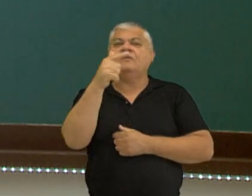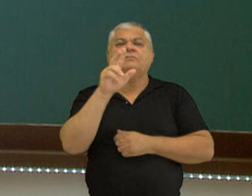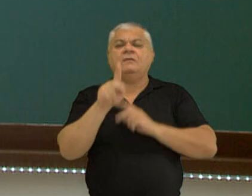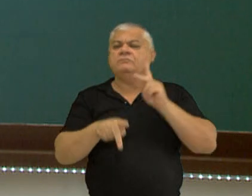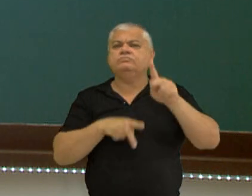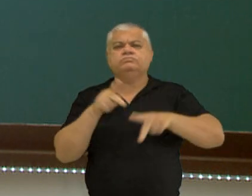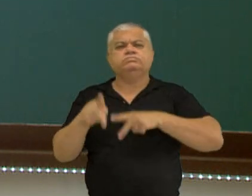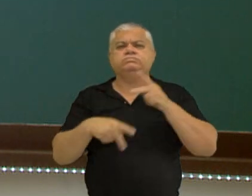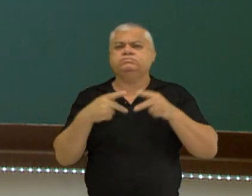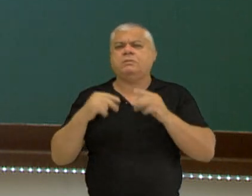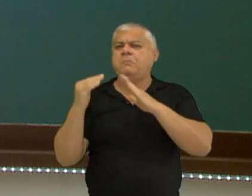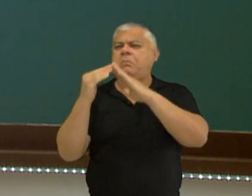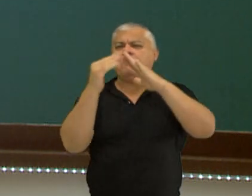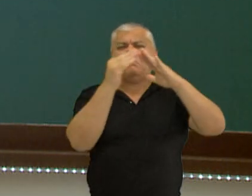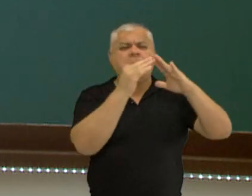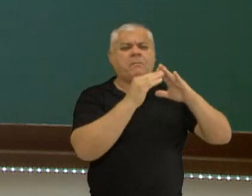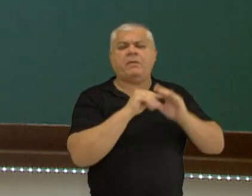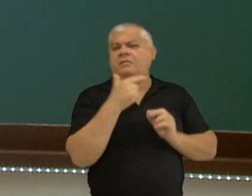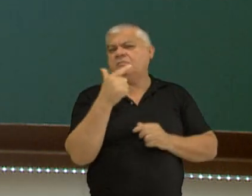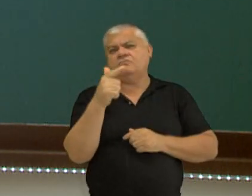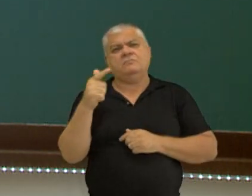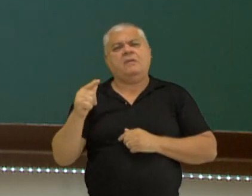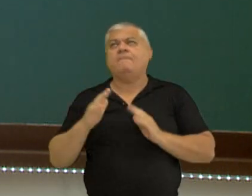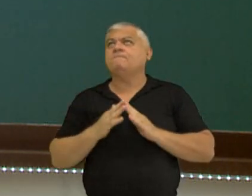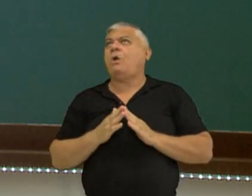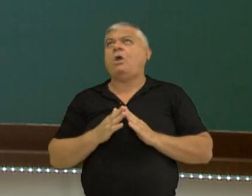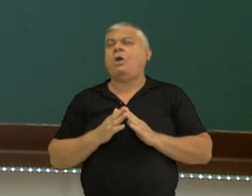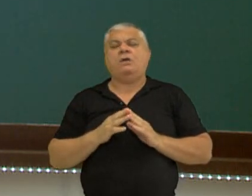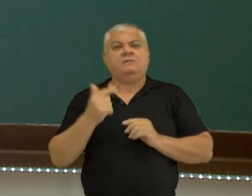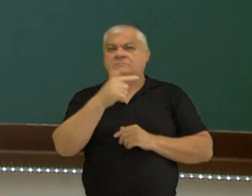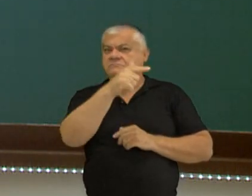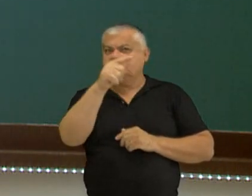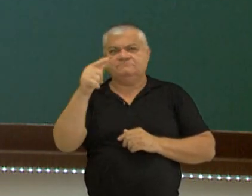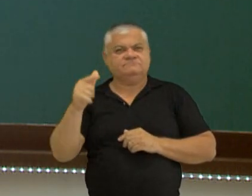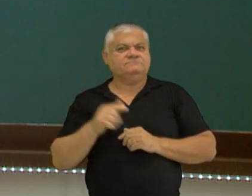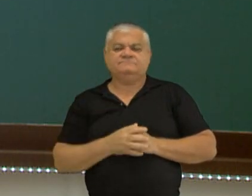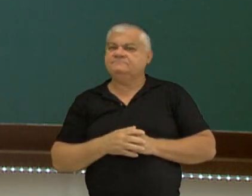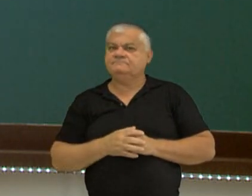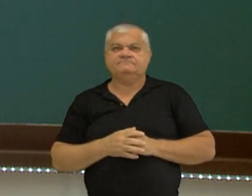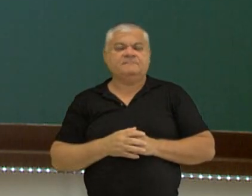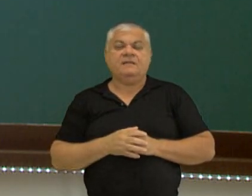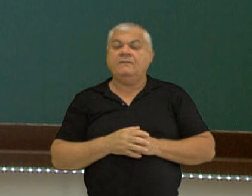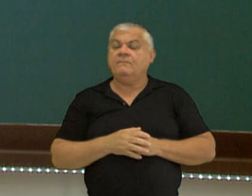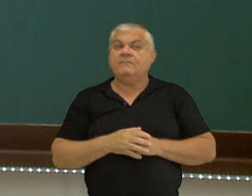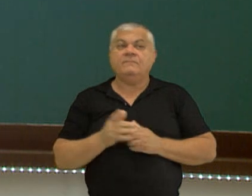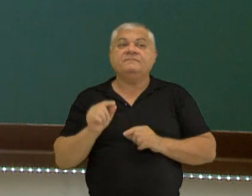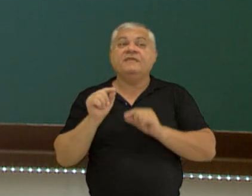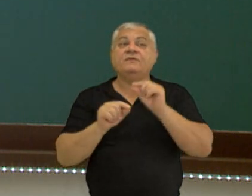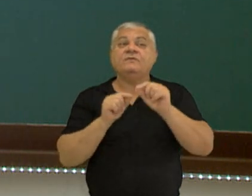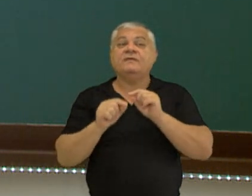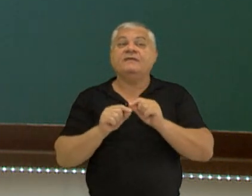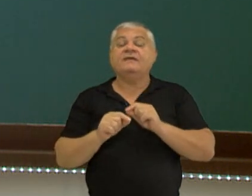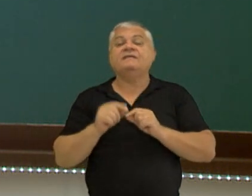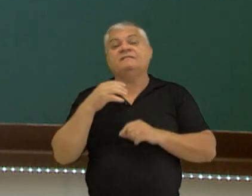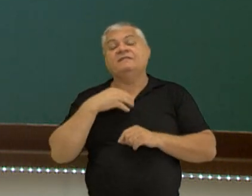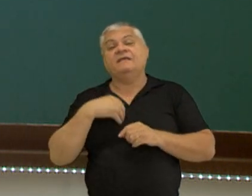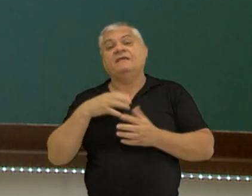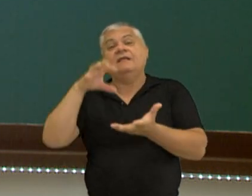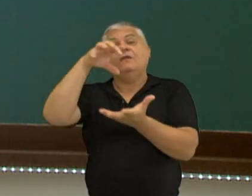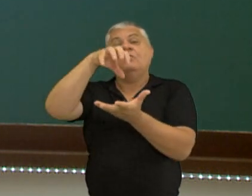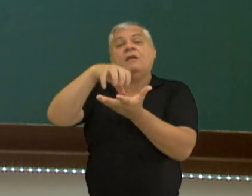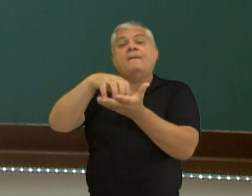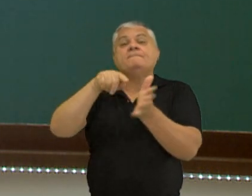população fixa. Não existem pessoas que moram sempre na Antártida. O que nós temos lá? As estações